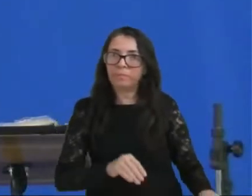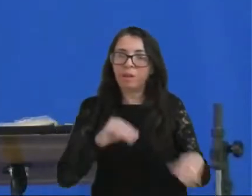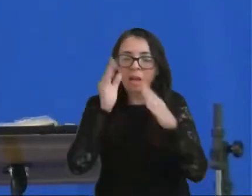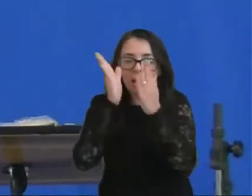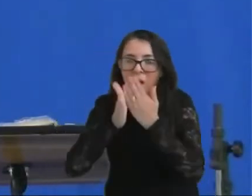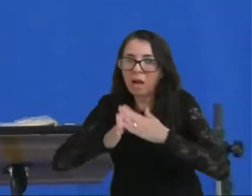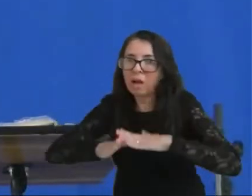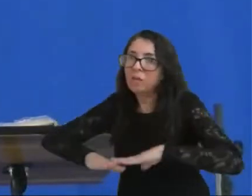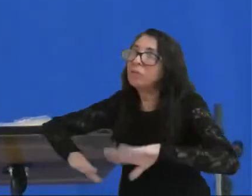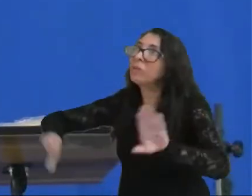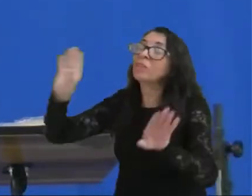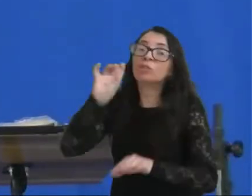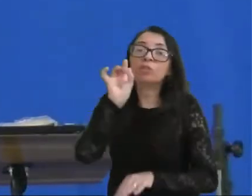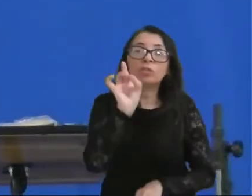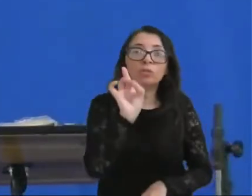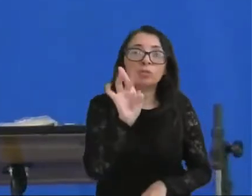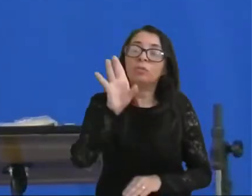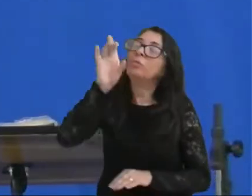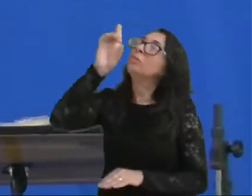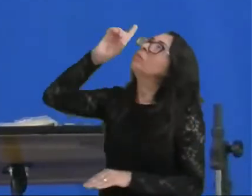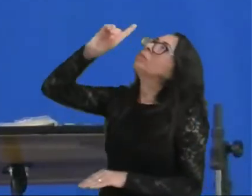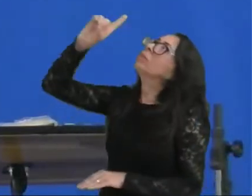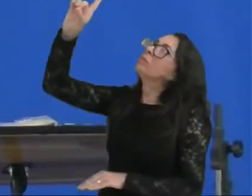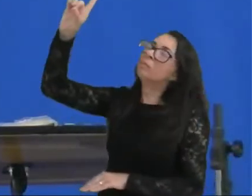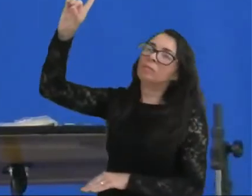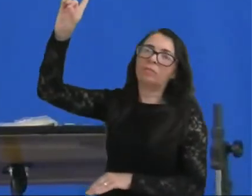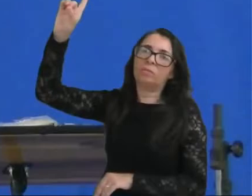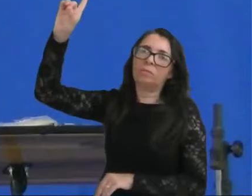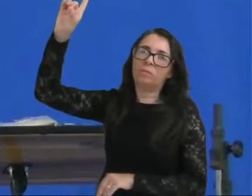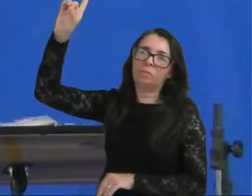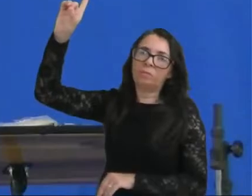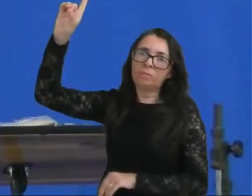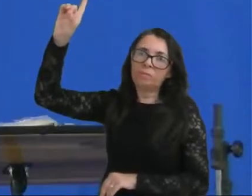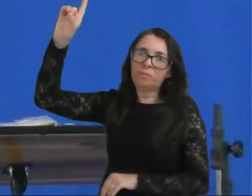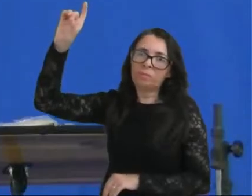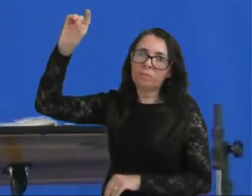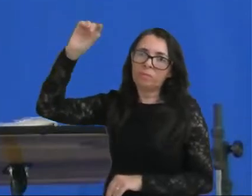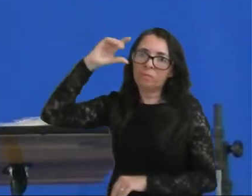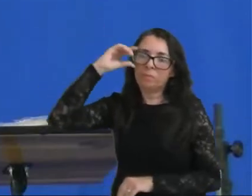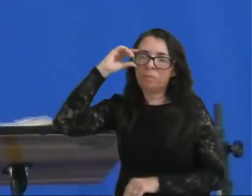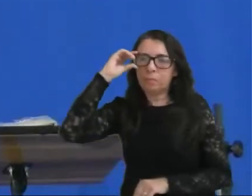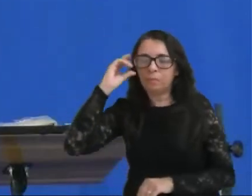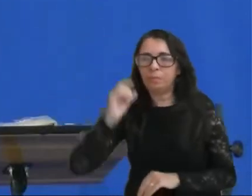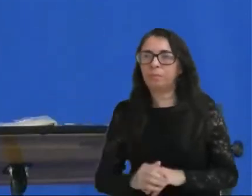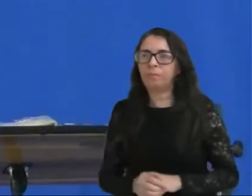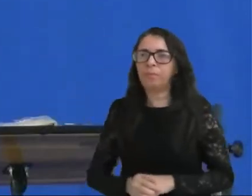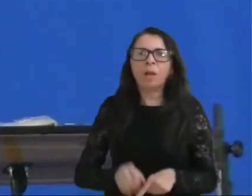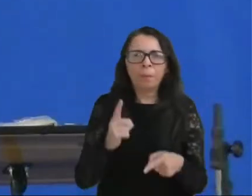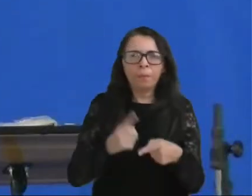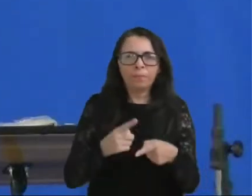de Jesus, eles suportavam todas aquelas tribulações. Eles não somente